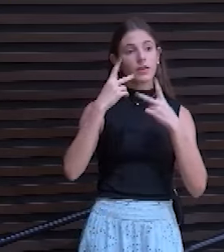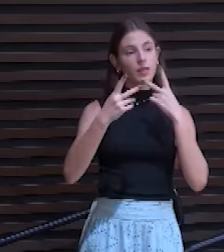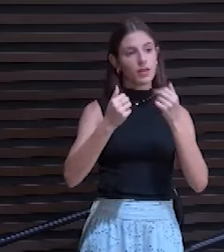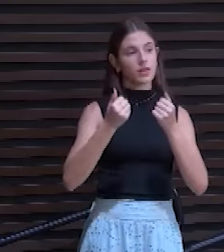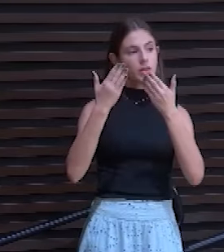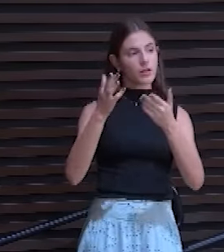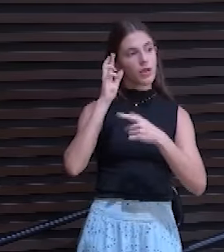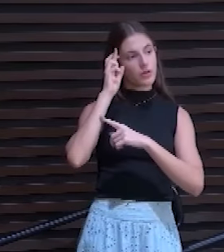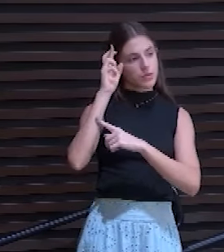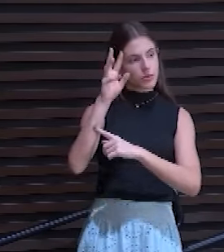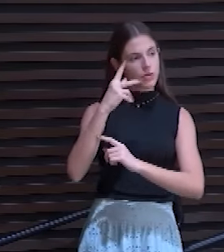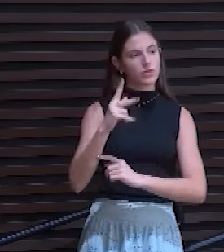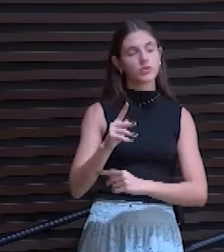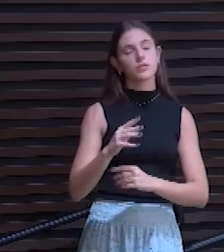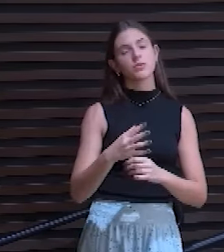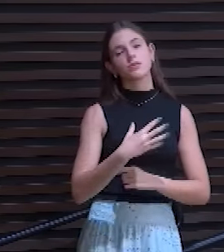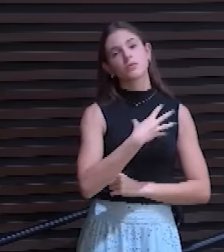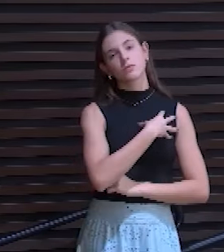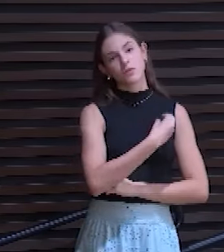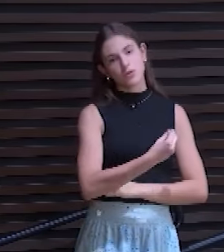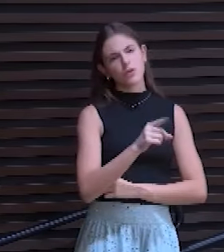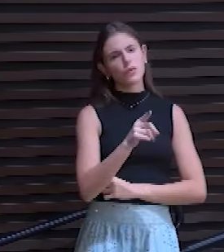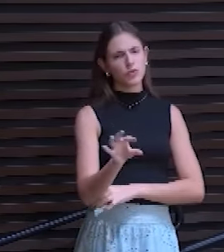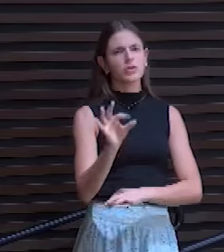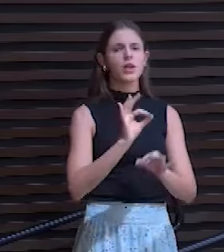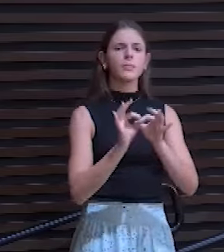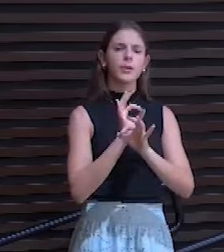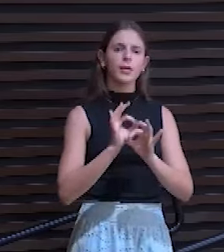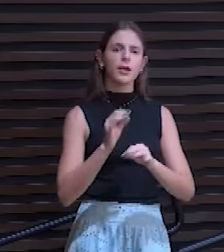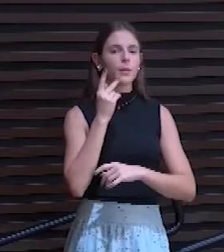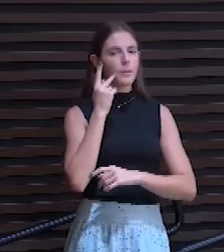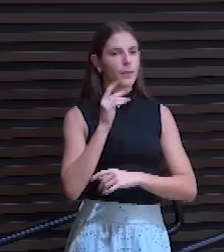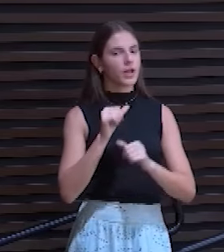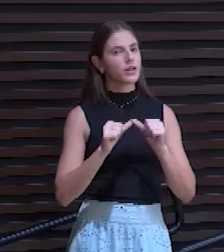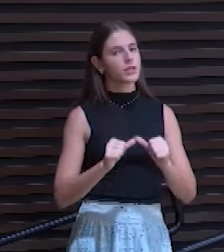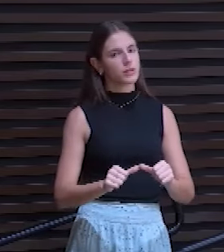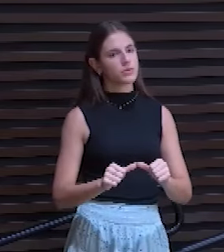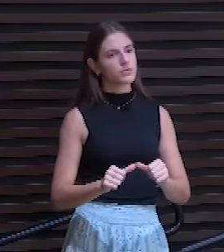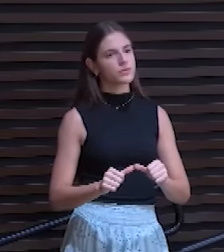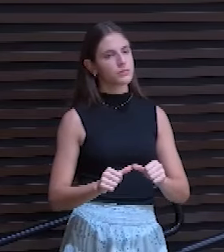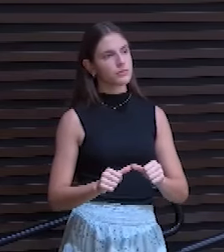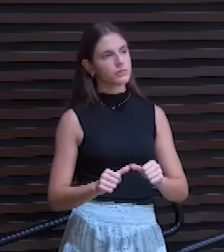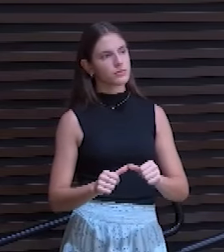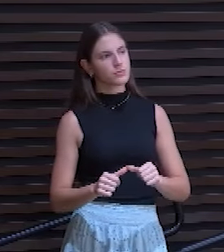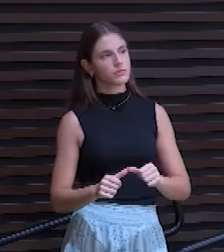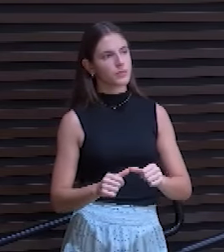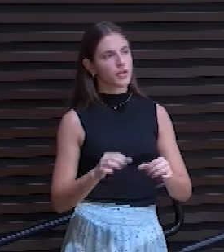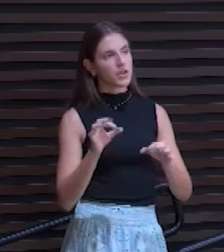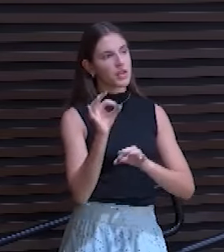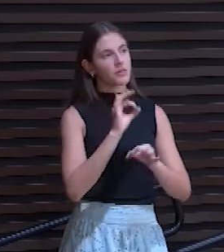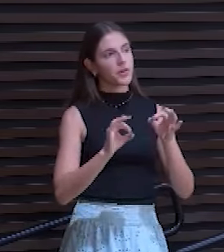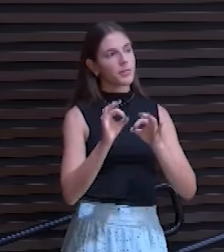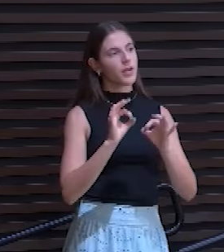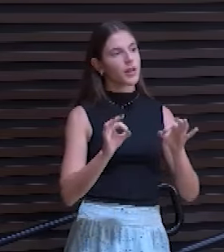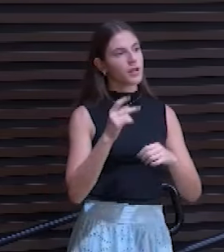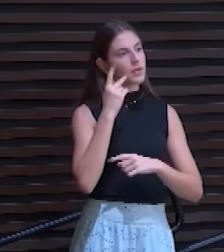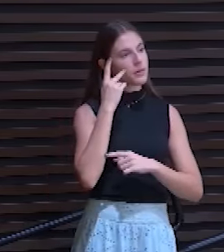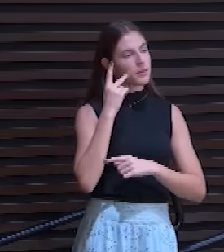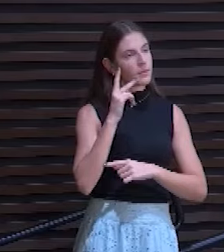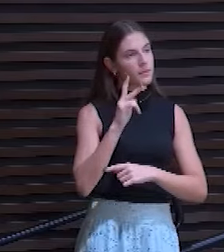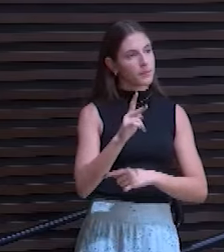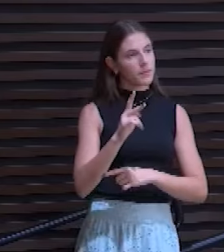Você está pronto para isso, pai e mãe? Está pronto para livrar-se do fardo de tentar